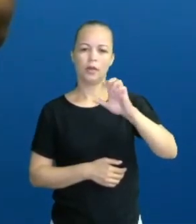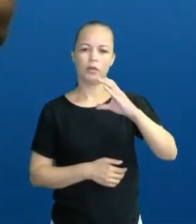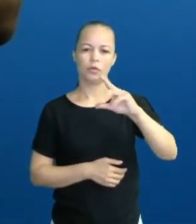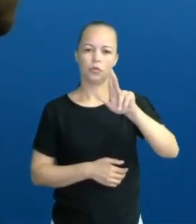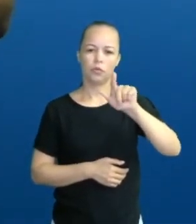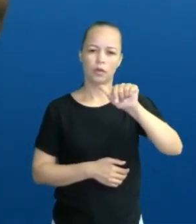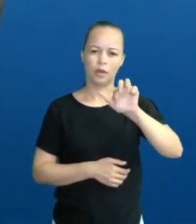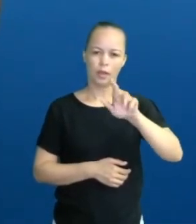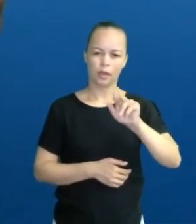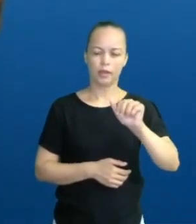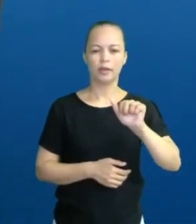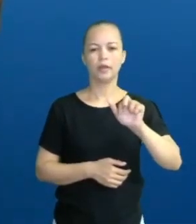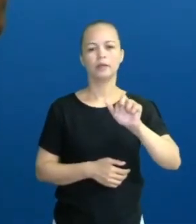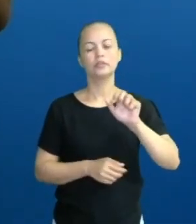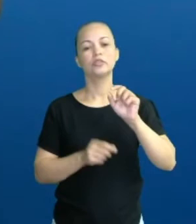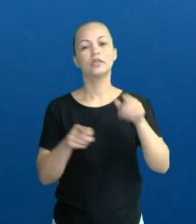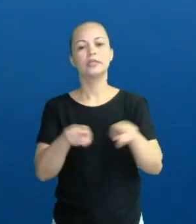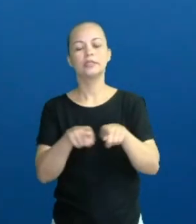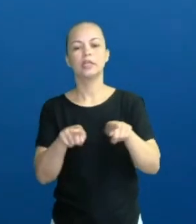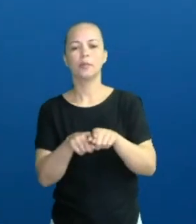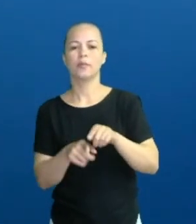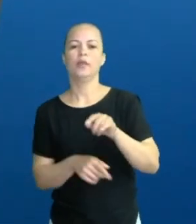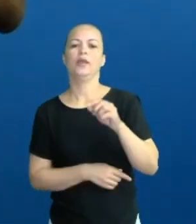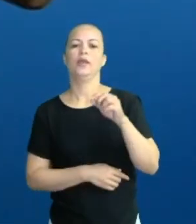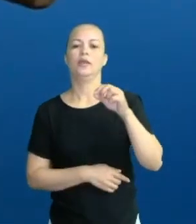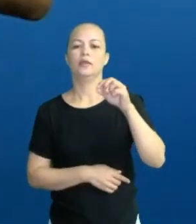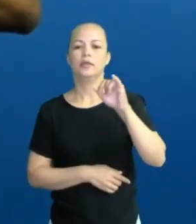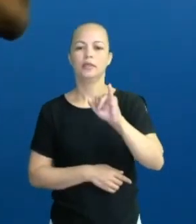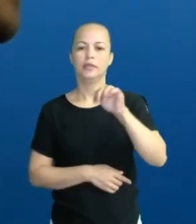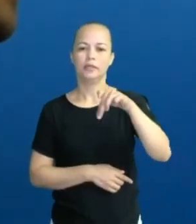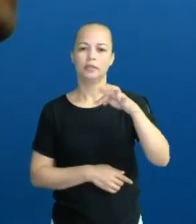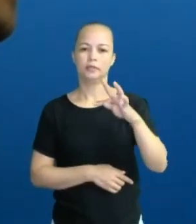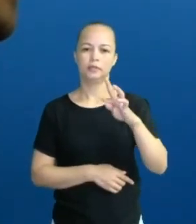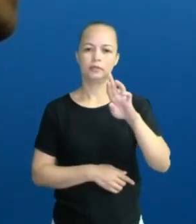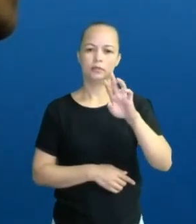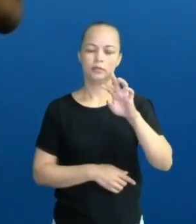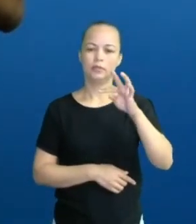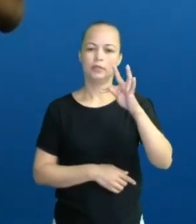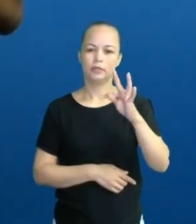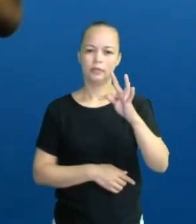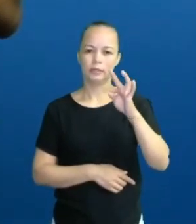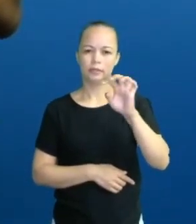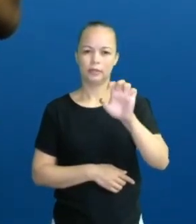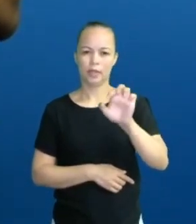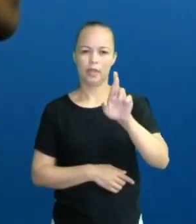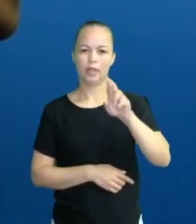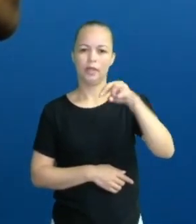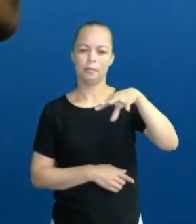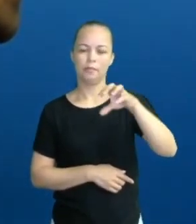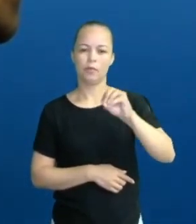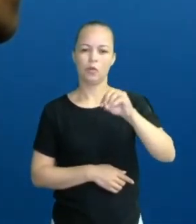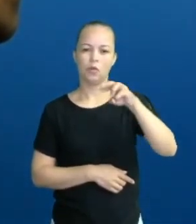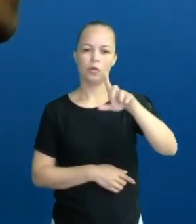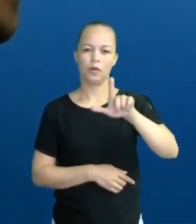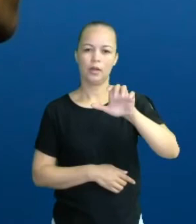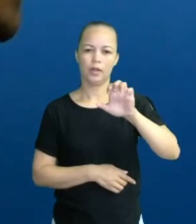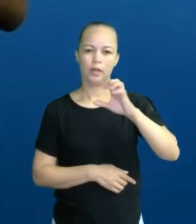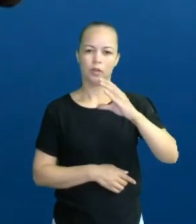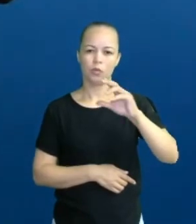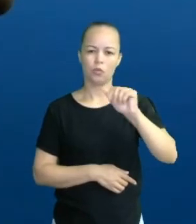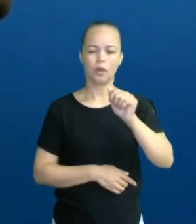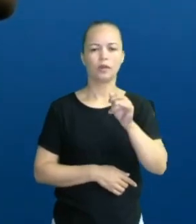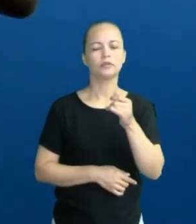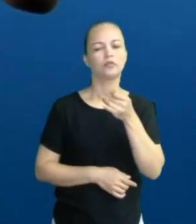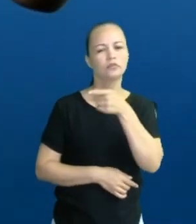o nosso conhecimento, têm a ver com o nosso saber. E qual a importância dela com o nosso dia a dia. E vocês já perceberam, o próprio sal de cozinha é um bom exemplo disso.